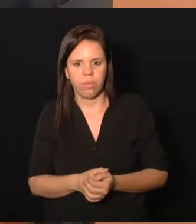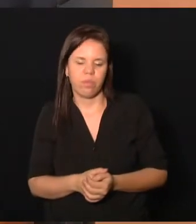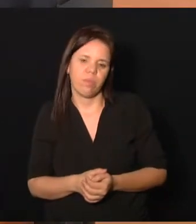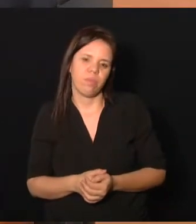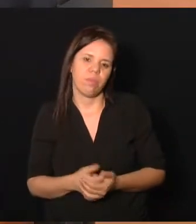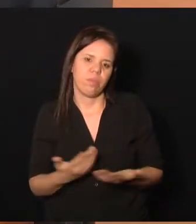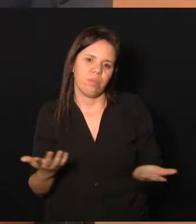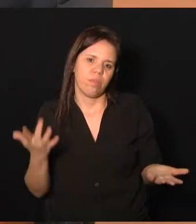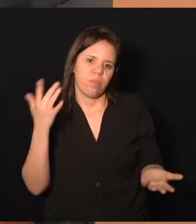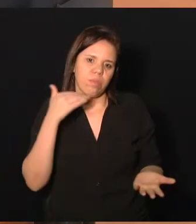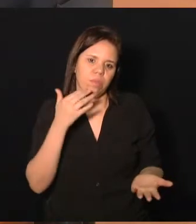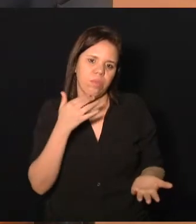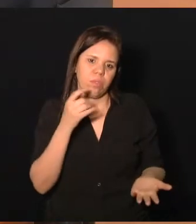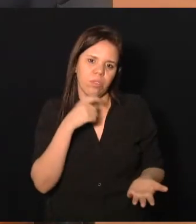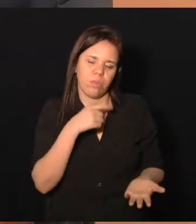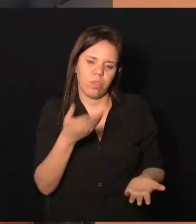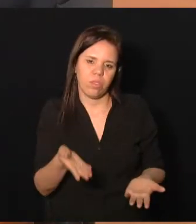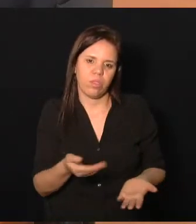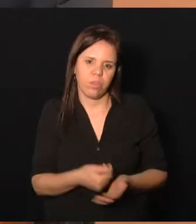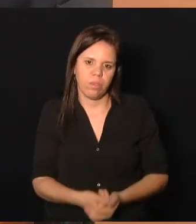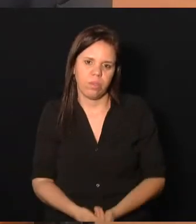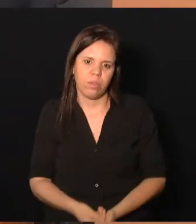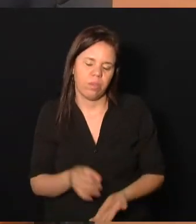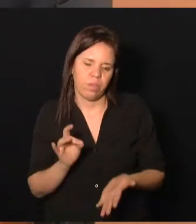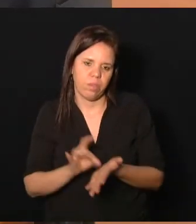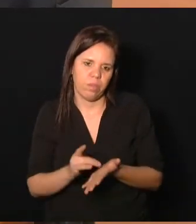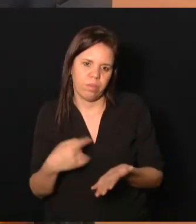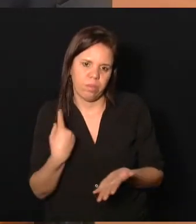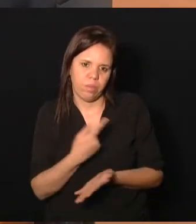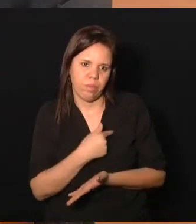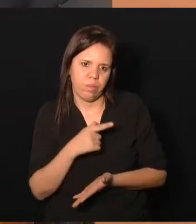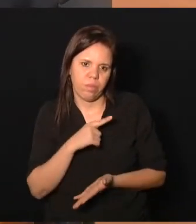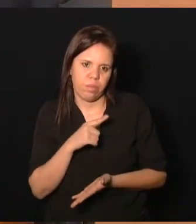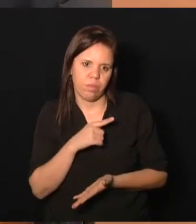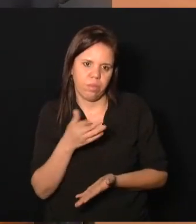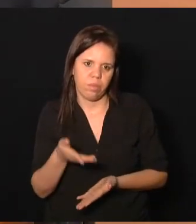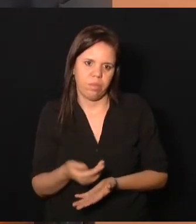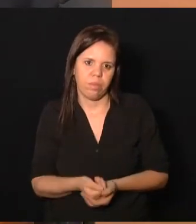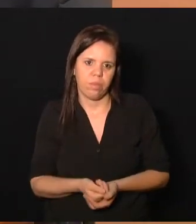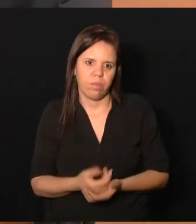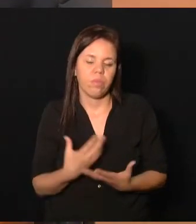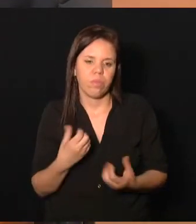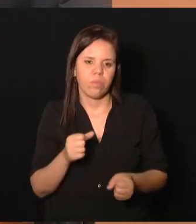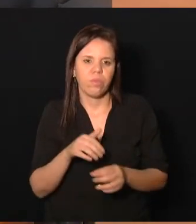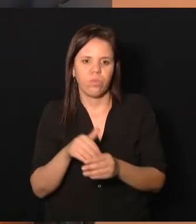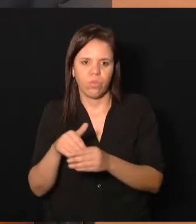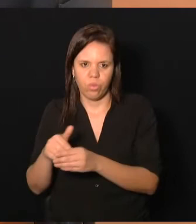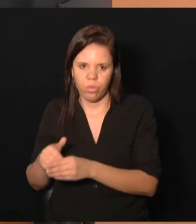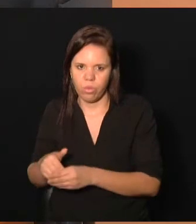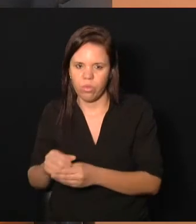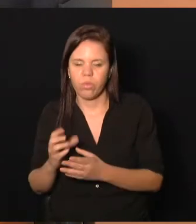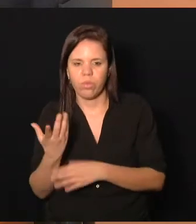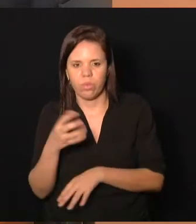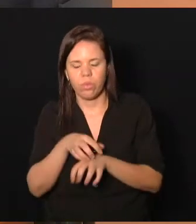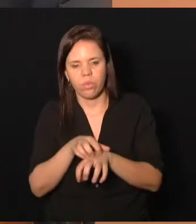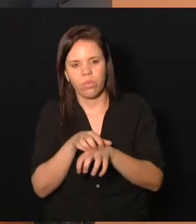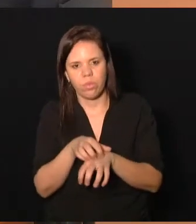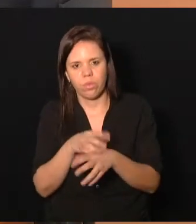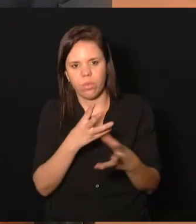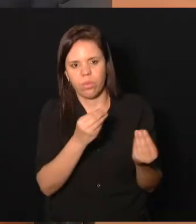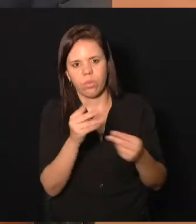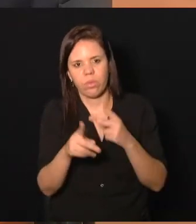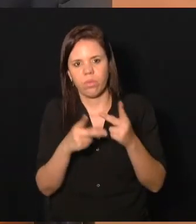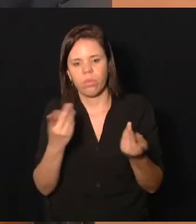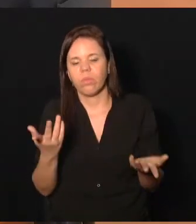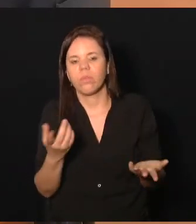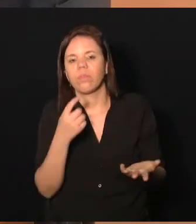Vereador Não Jorge adianta Snyder. mentir aqui, é real. Nós vamos votar, mas nós tivemos o caso do transporte. Tem muita gente que pergunta por